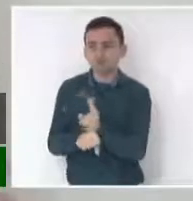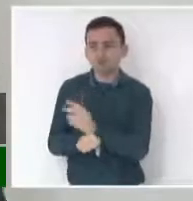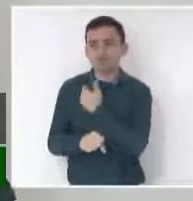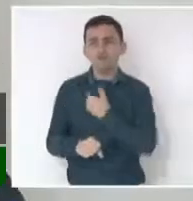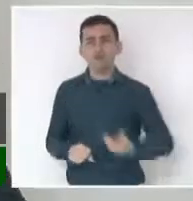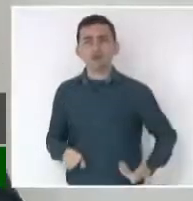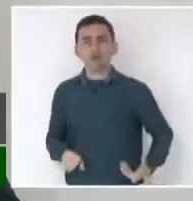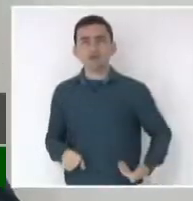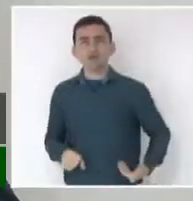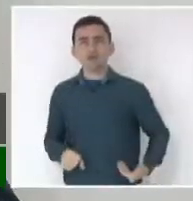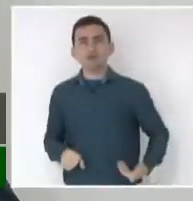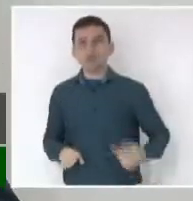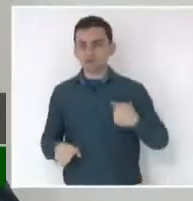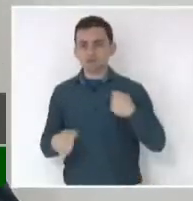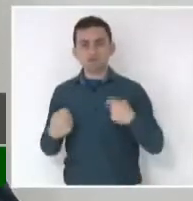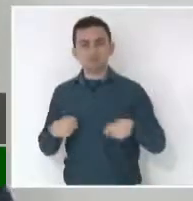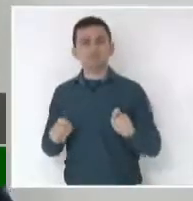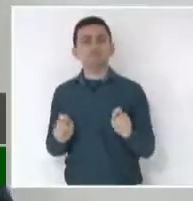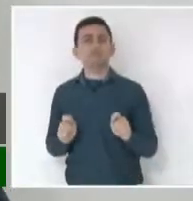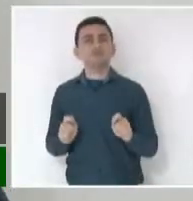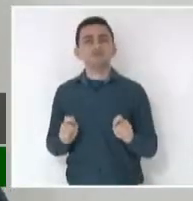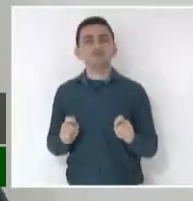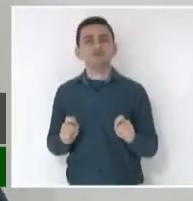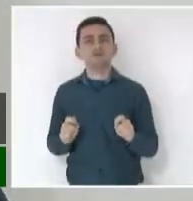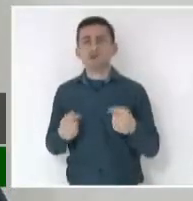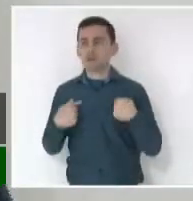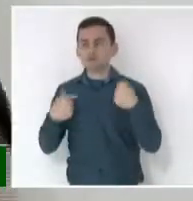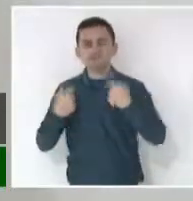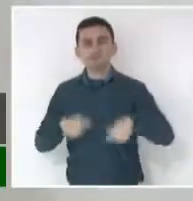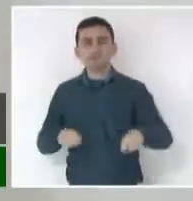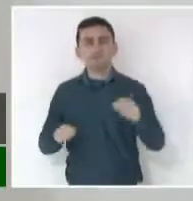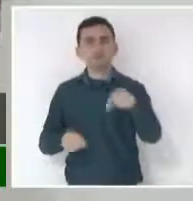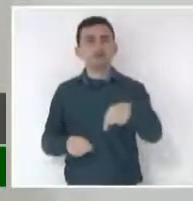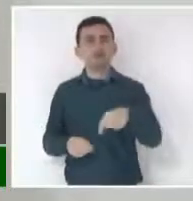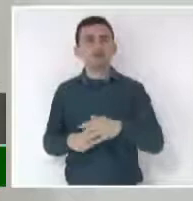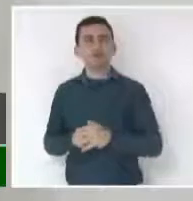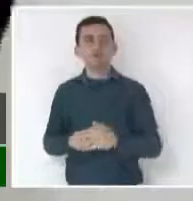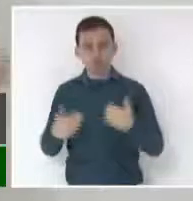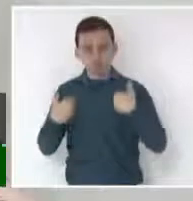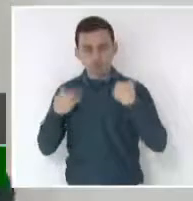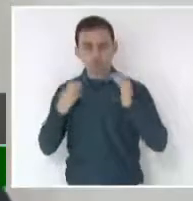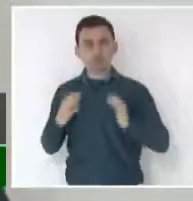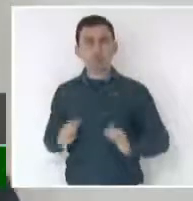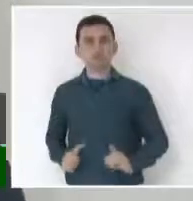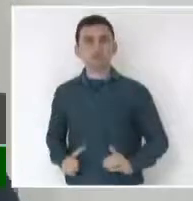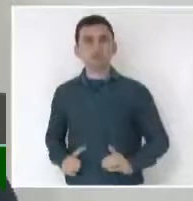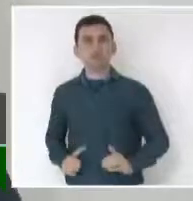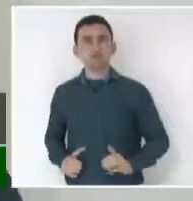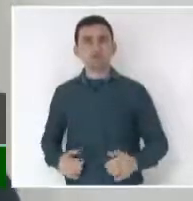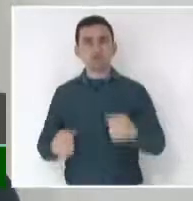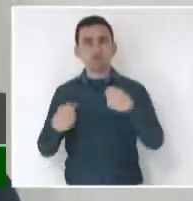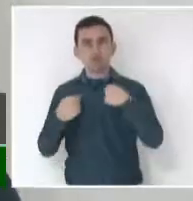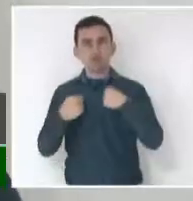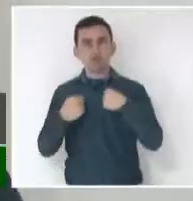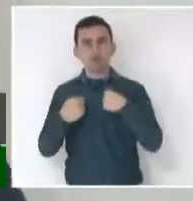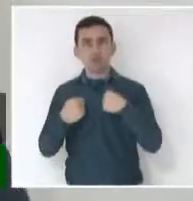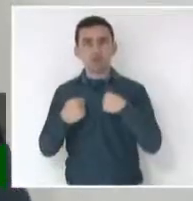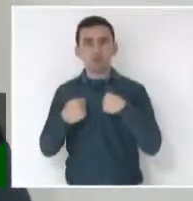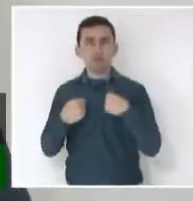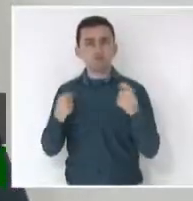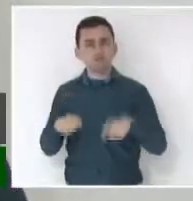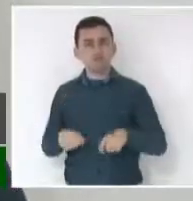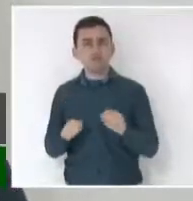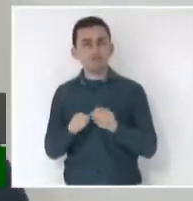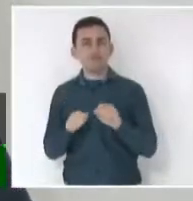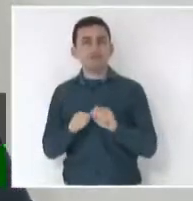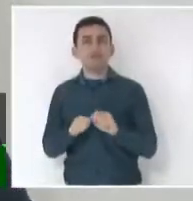preciso estar aqui. Não preciso estar aqui. Hoje, como cidadão, eu posso fazer menos uma, que é